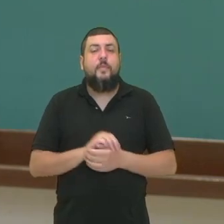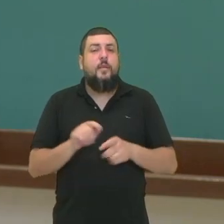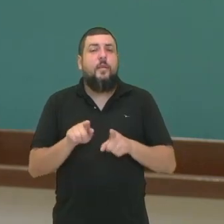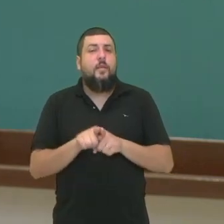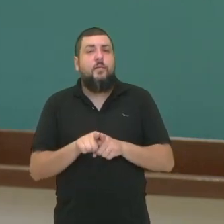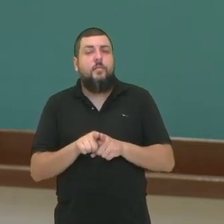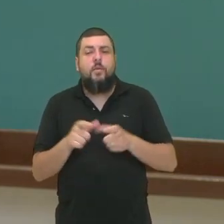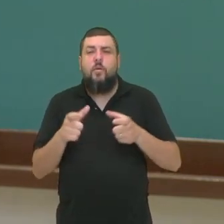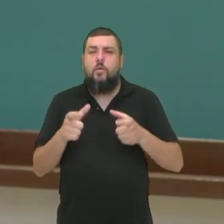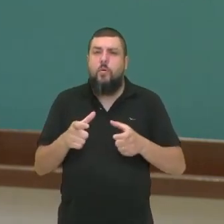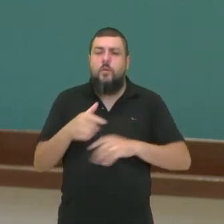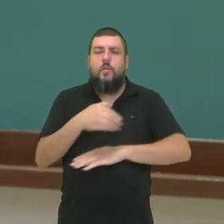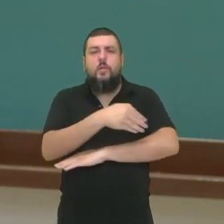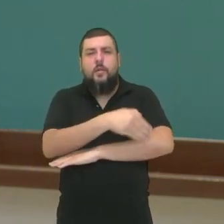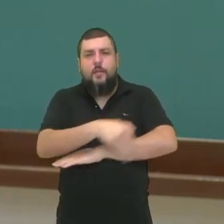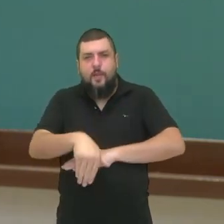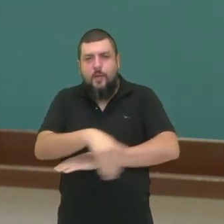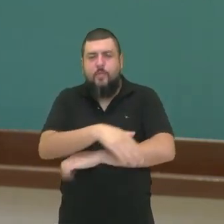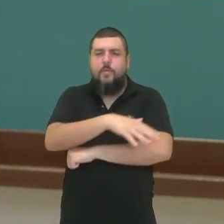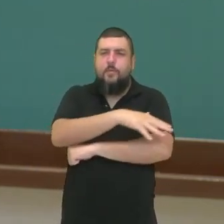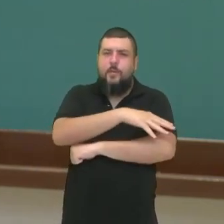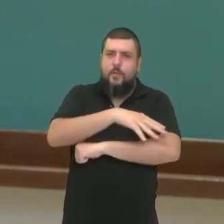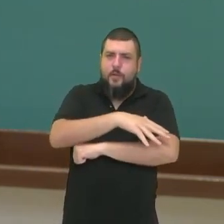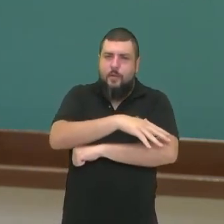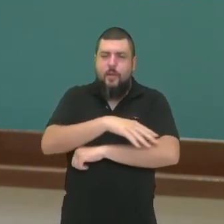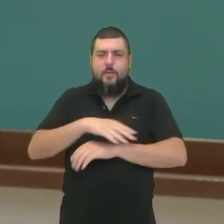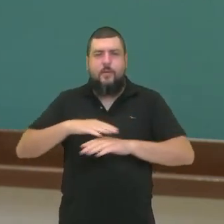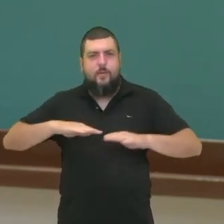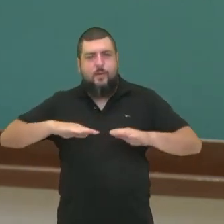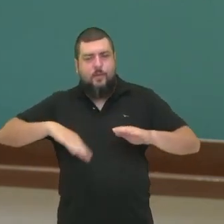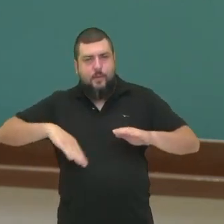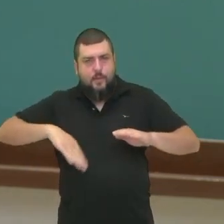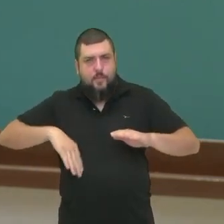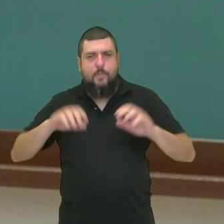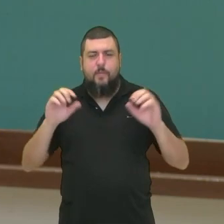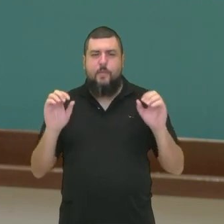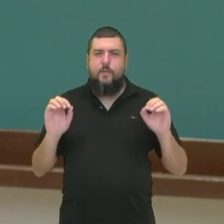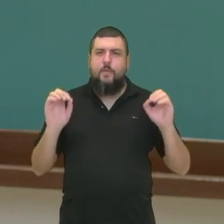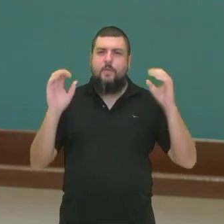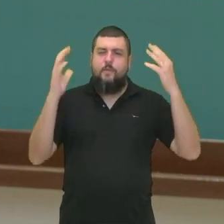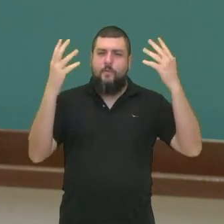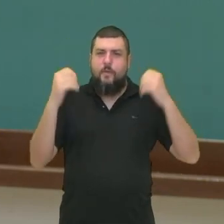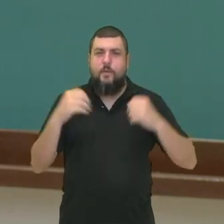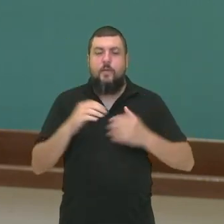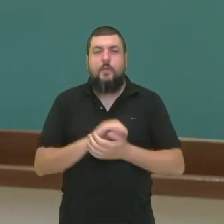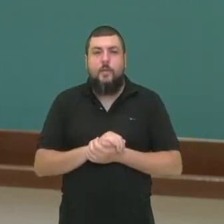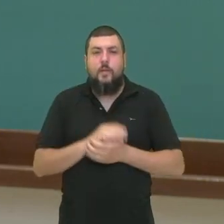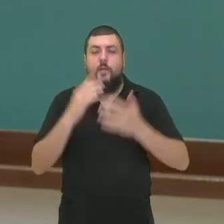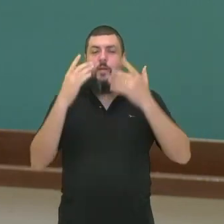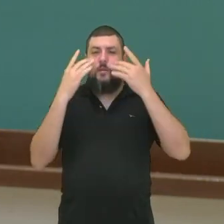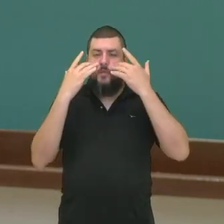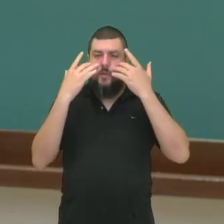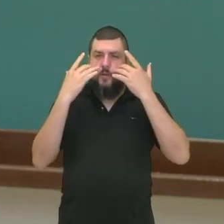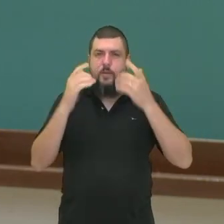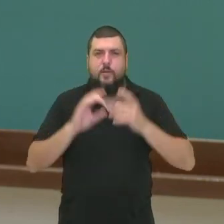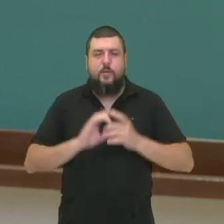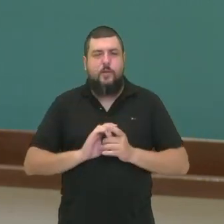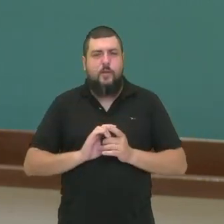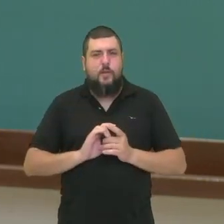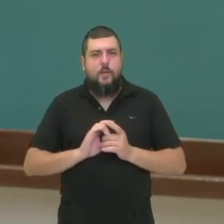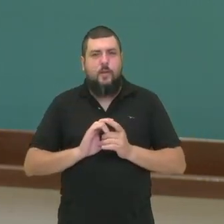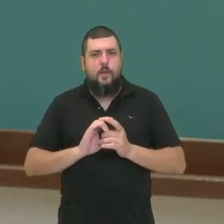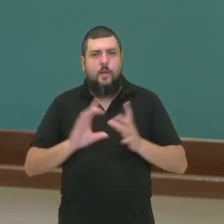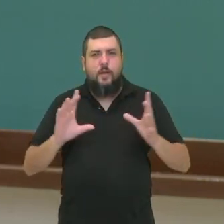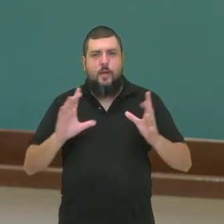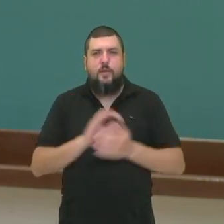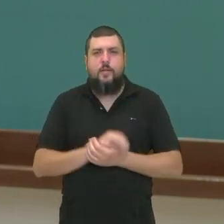de ciranda? Na rua, na praça, no litoral, nas festas, no teatro, né? Não tem espaço, todos os